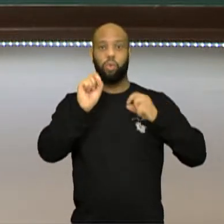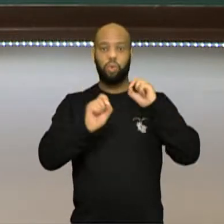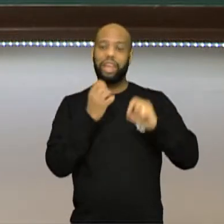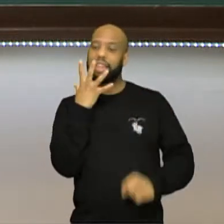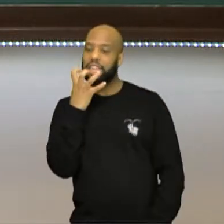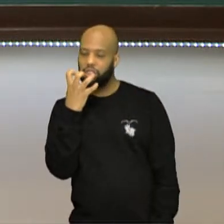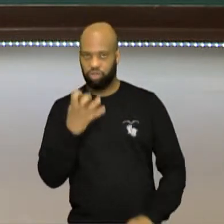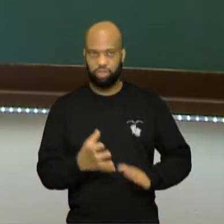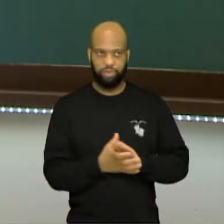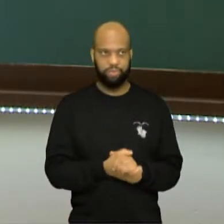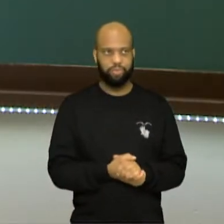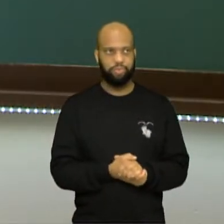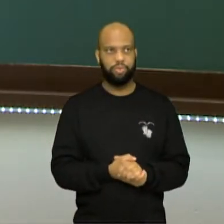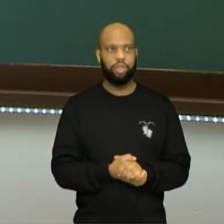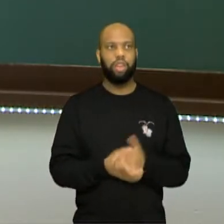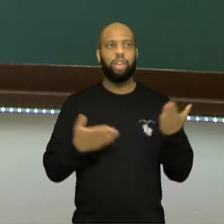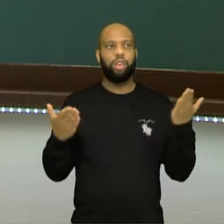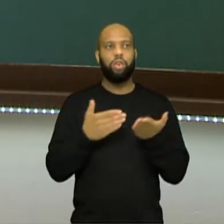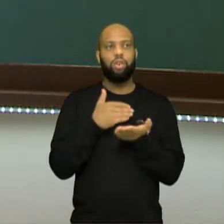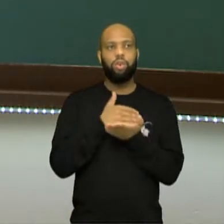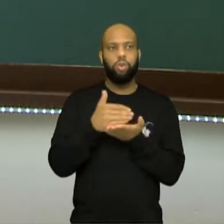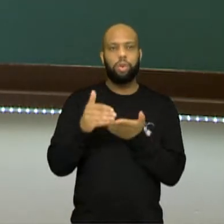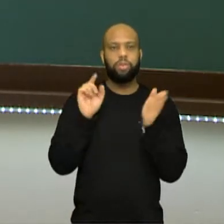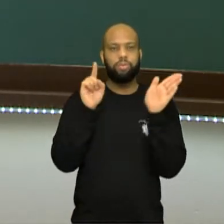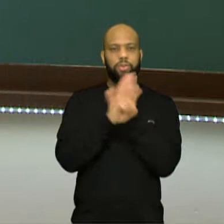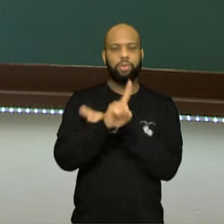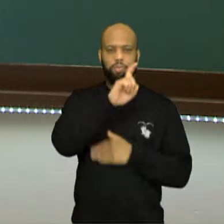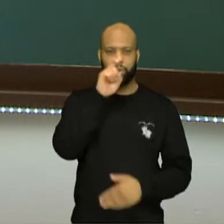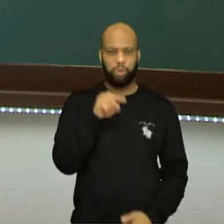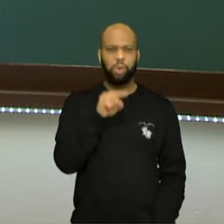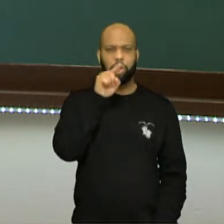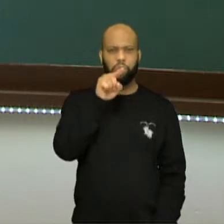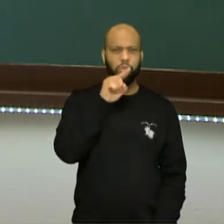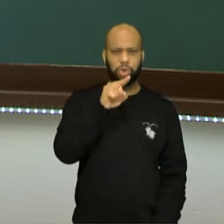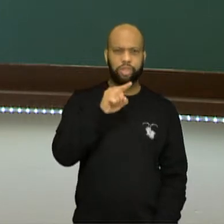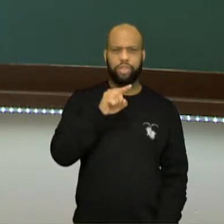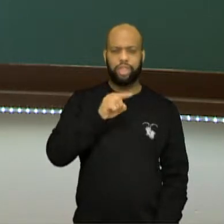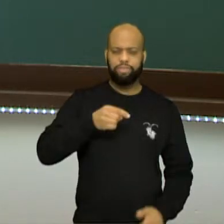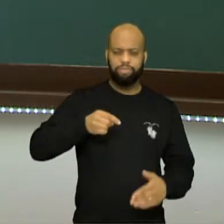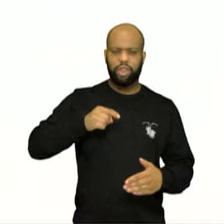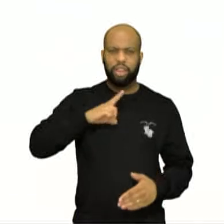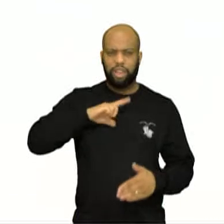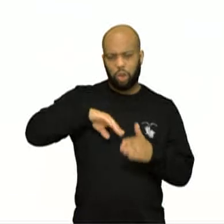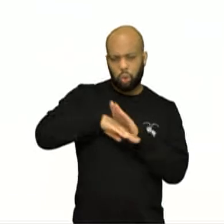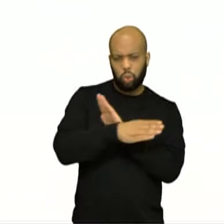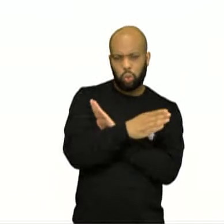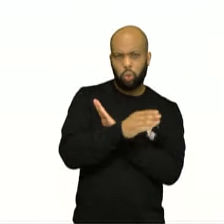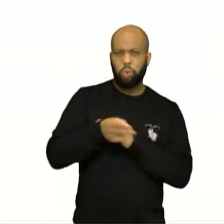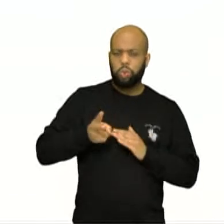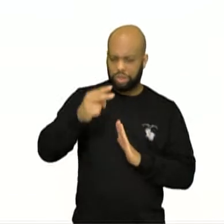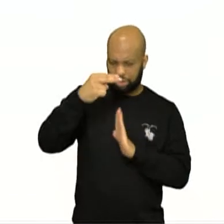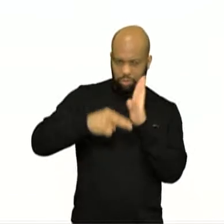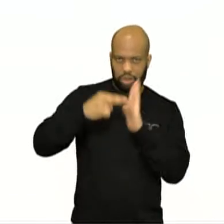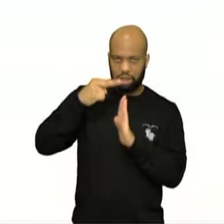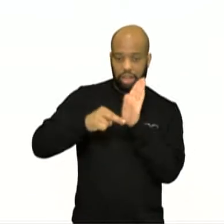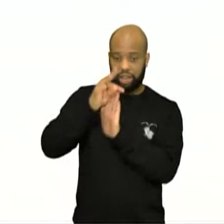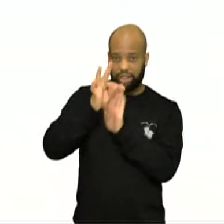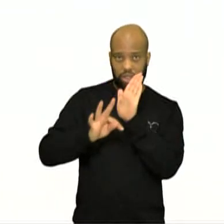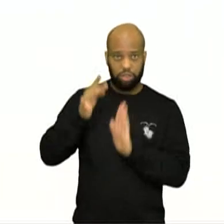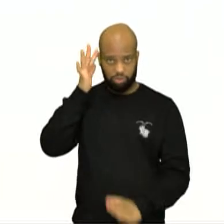lá? Começando aqui então com uma pergunta. Você tem o costume de ler textos